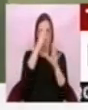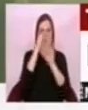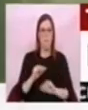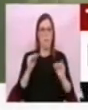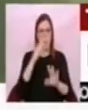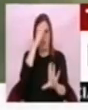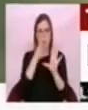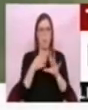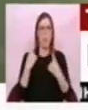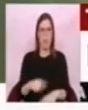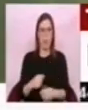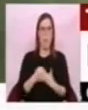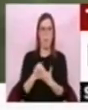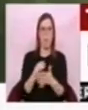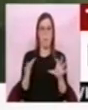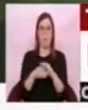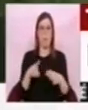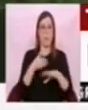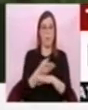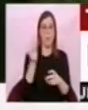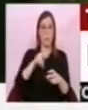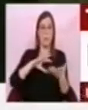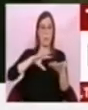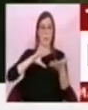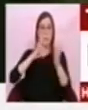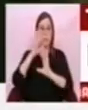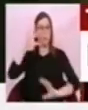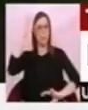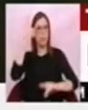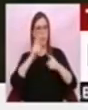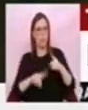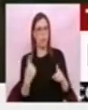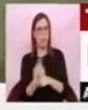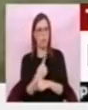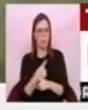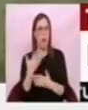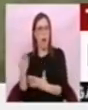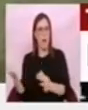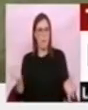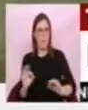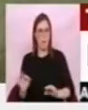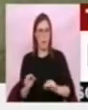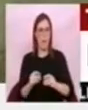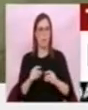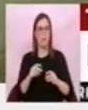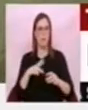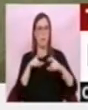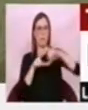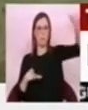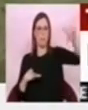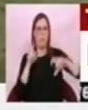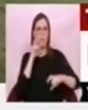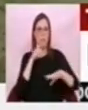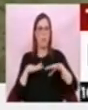formados em matéria de intervenção em crise e catástrofe, de modo a poder, do ponto de vista de dispersão geográfica, com